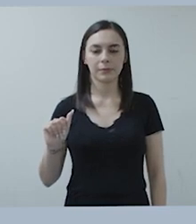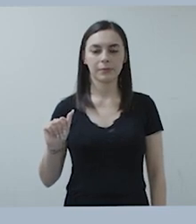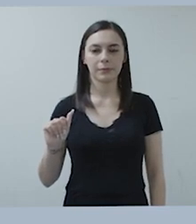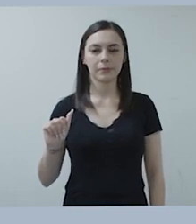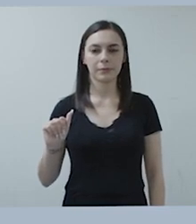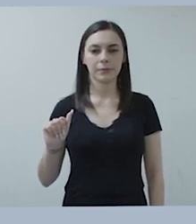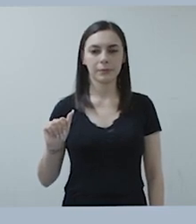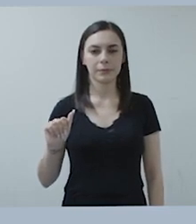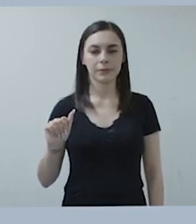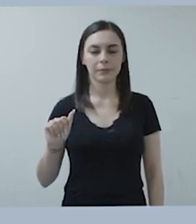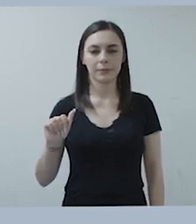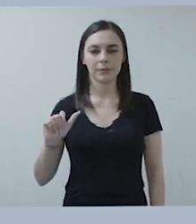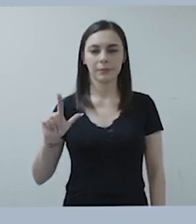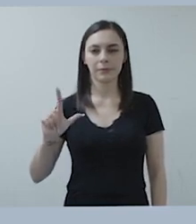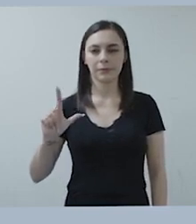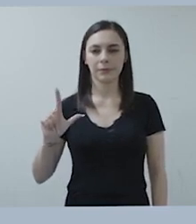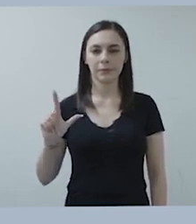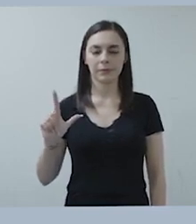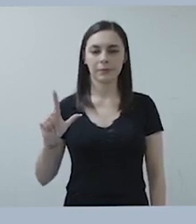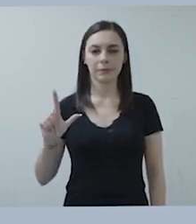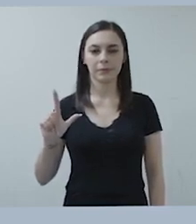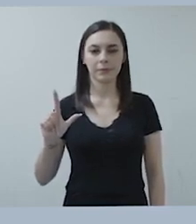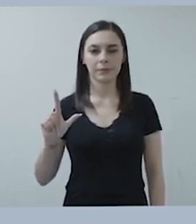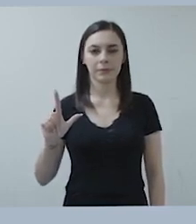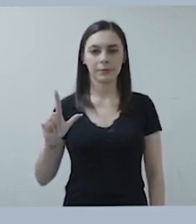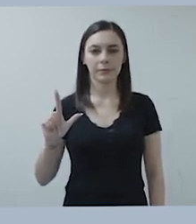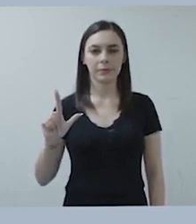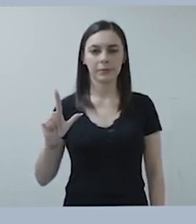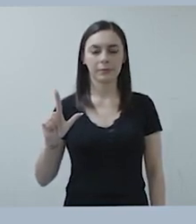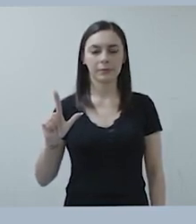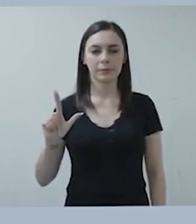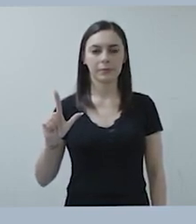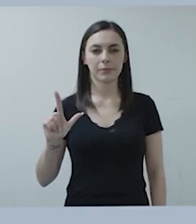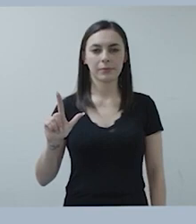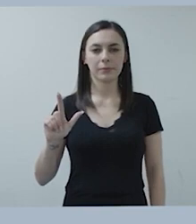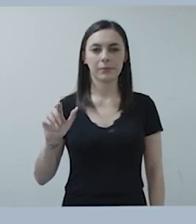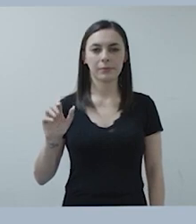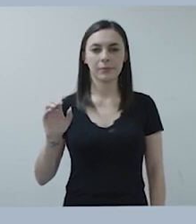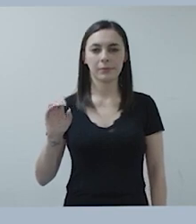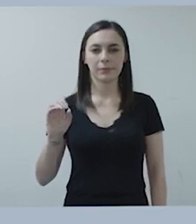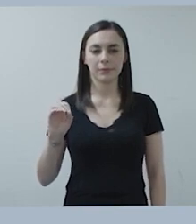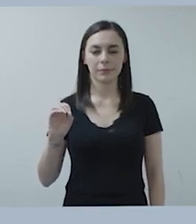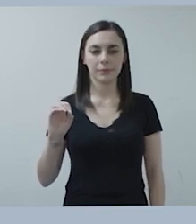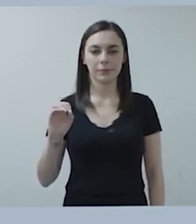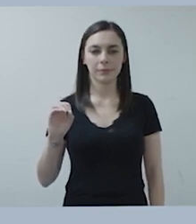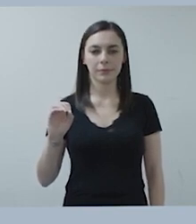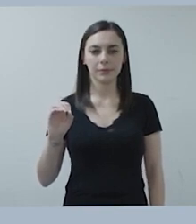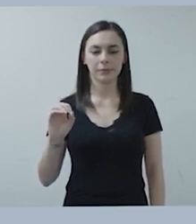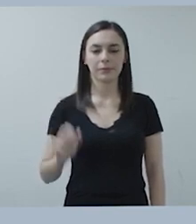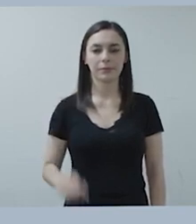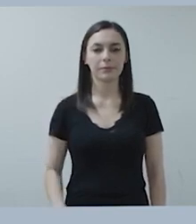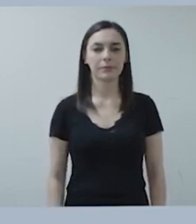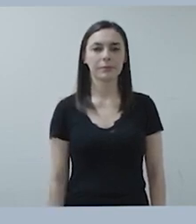da letra L e da letra O.